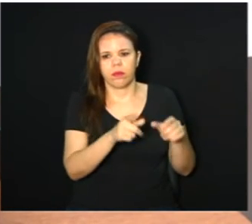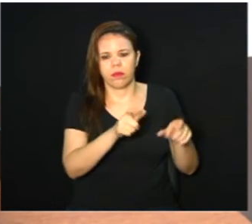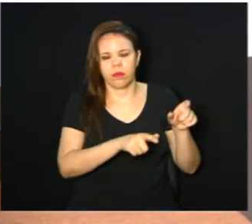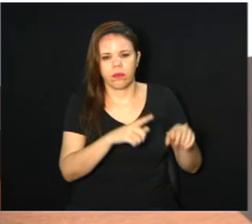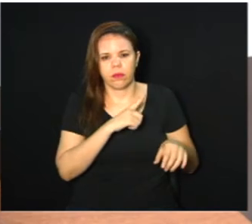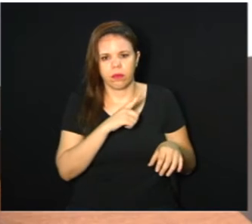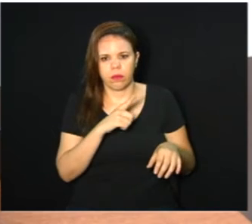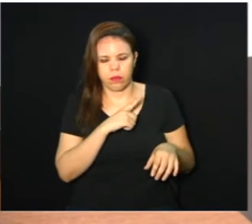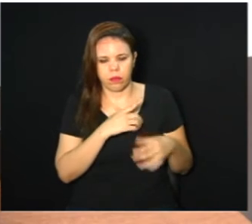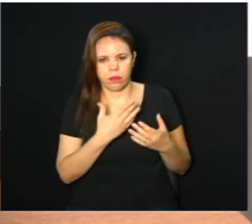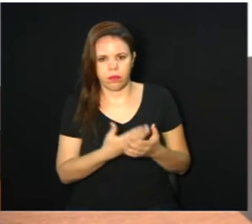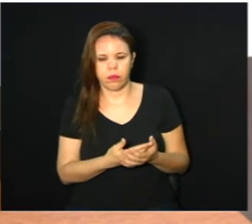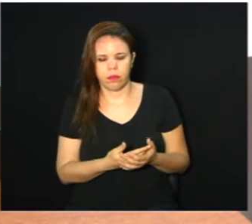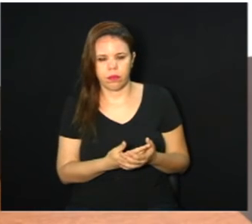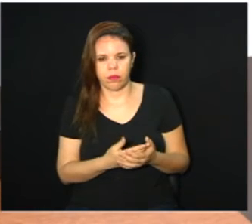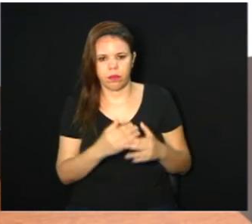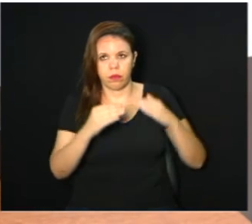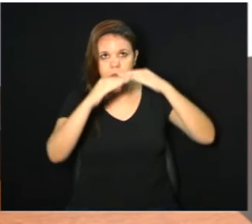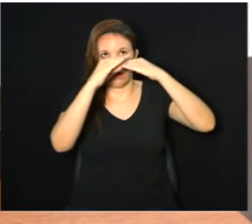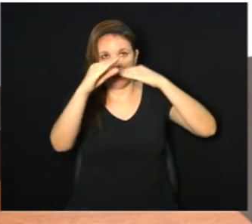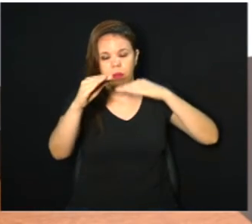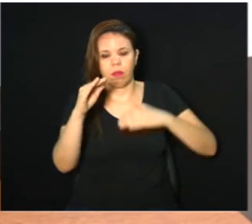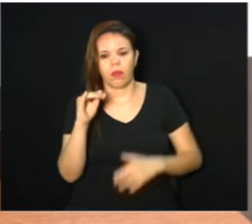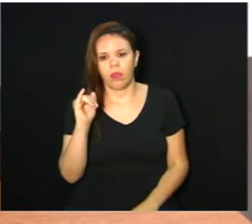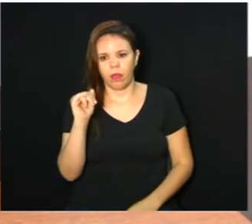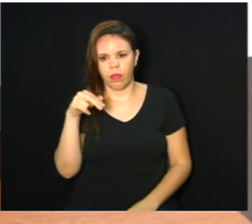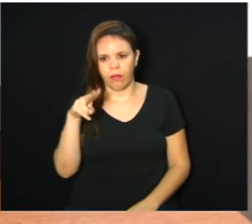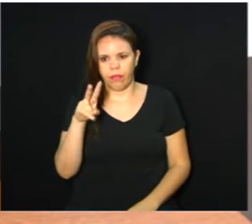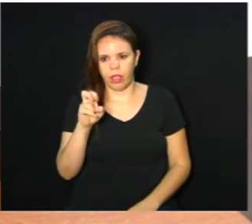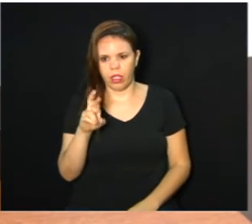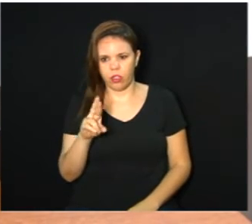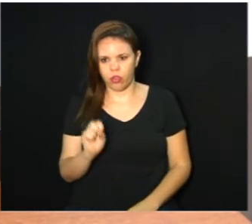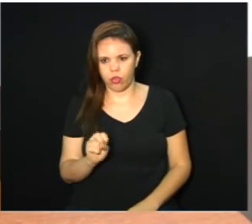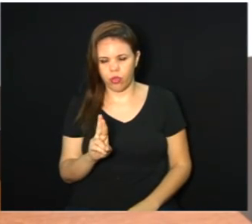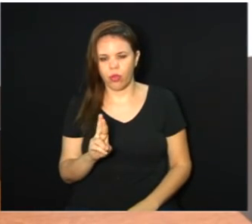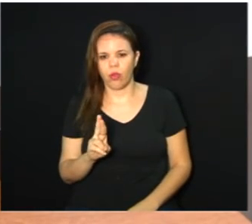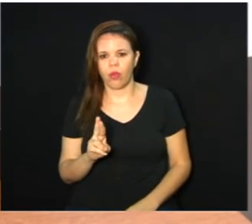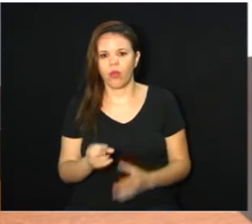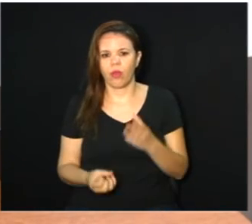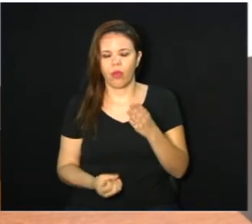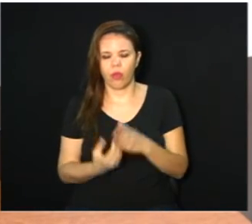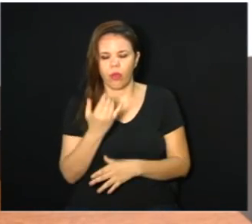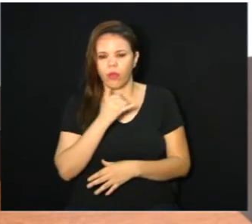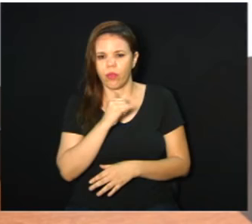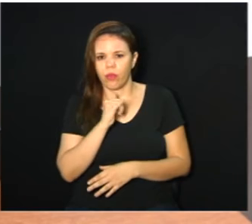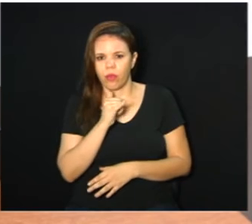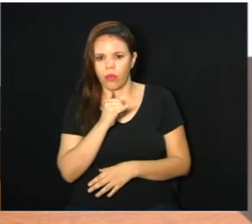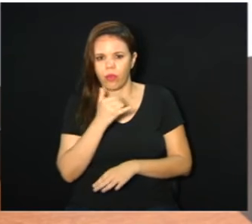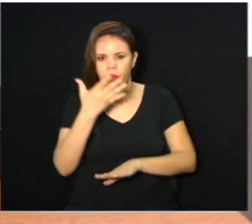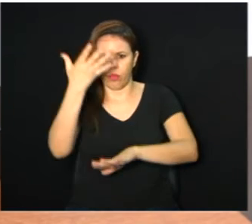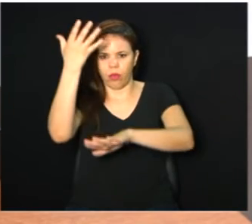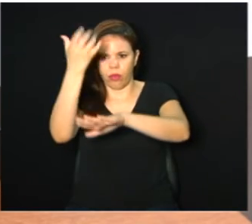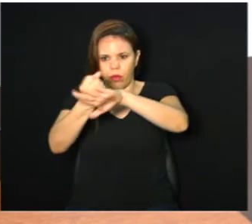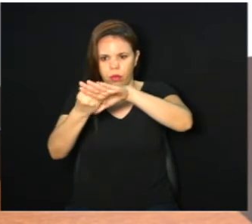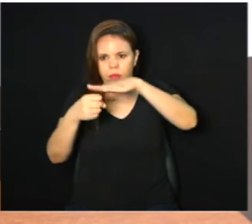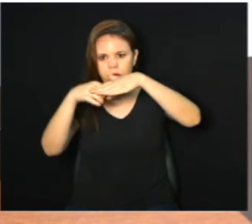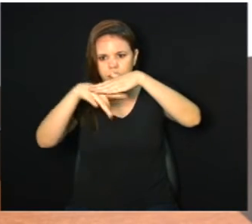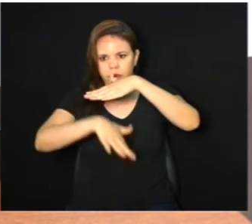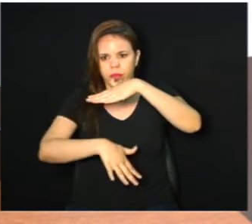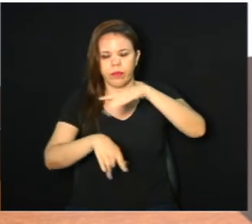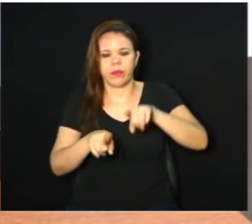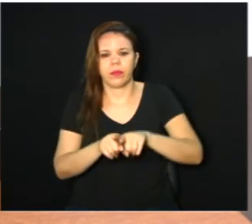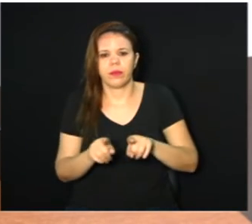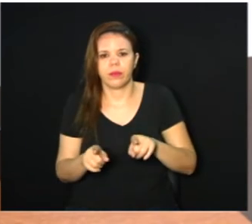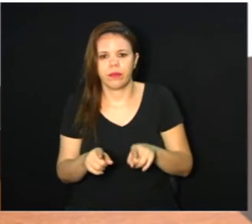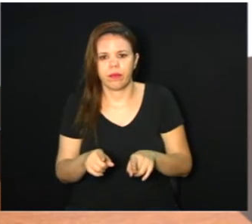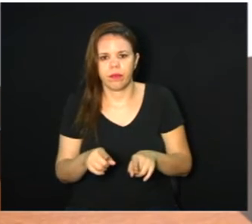o inversor fotovoltaico, que é onde gera propriamente energia fotovoltaica injetada na rede. Ali eu tenho a